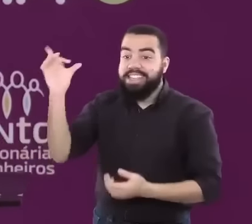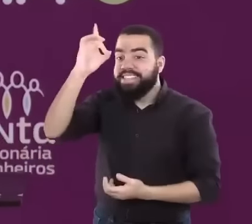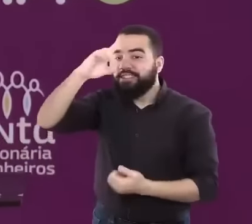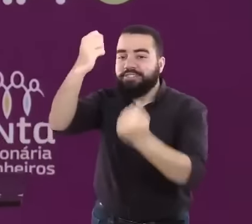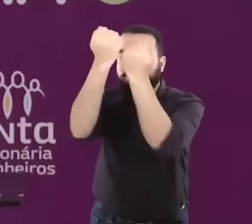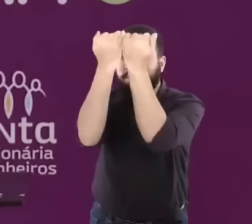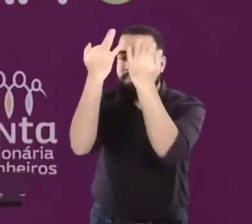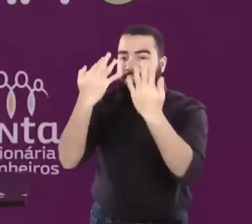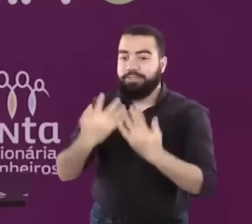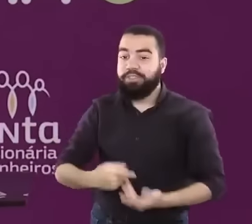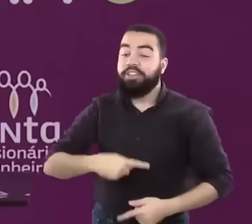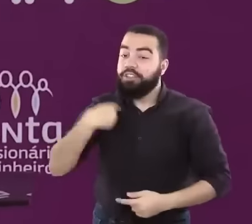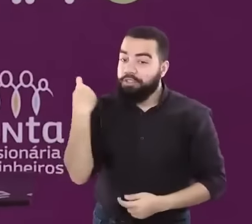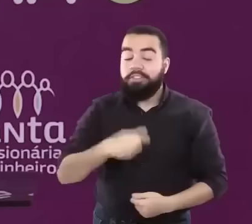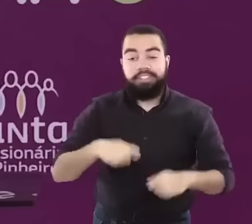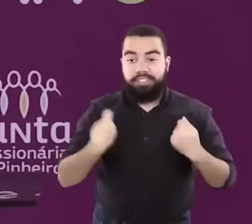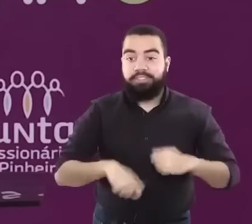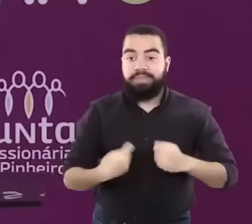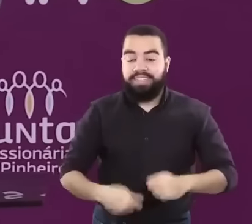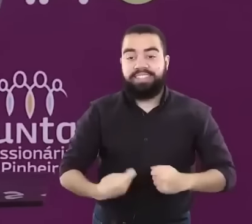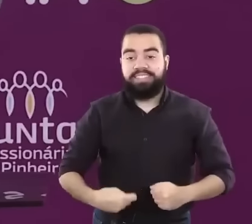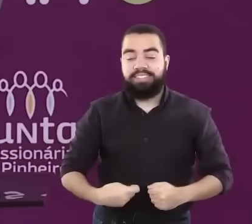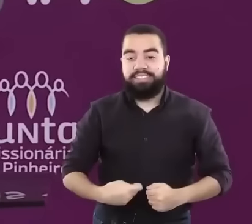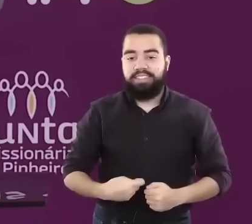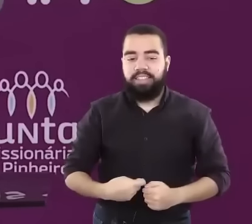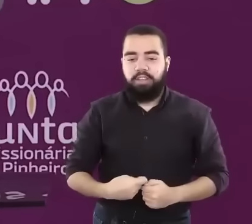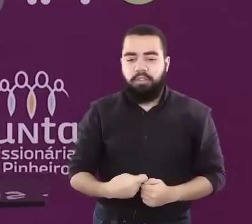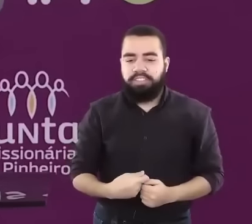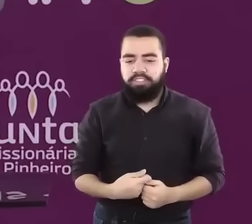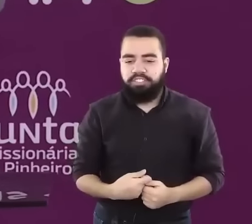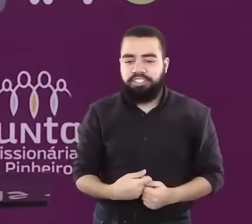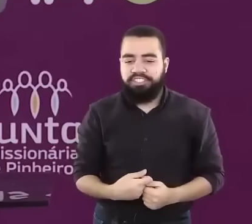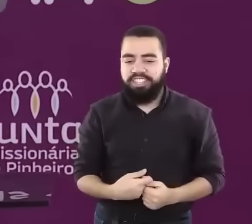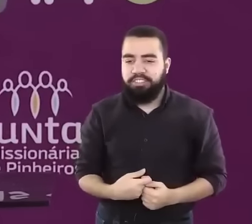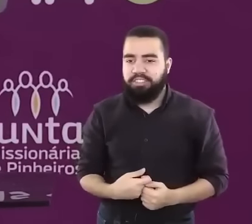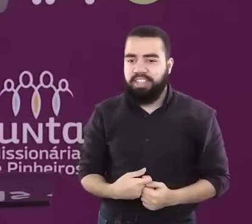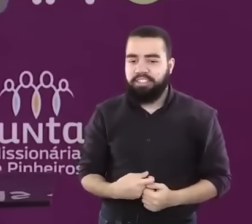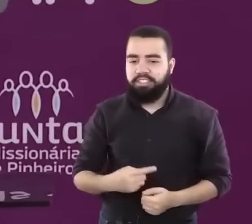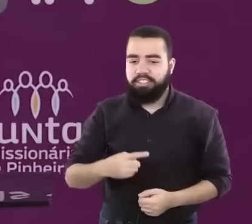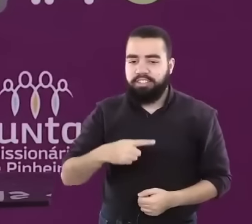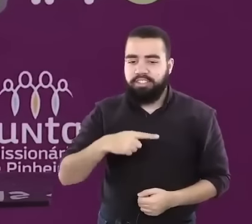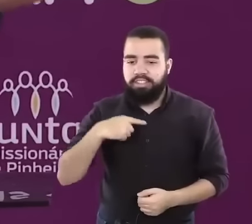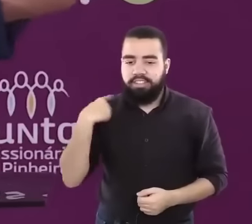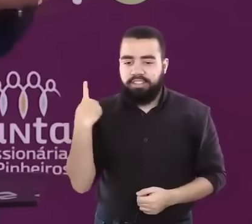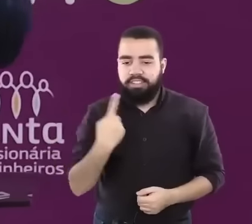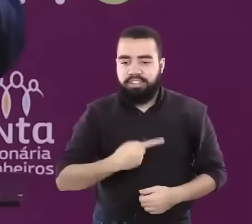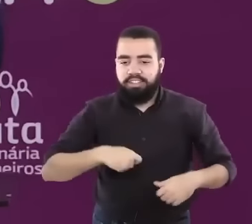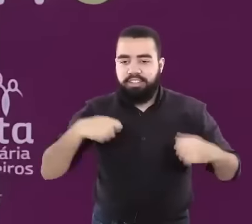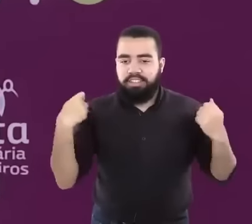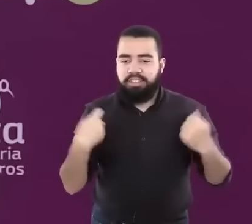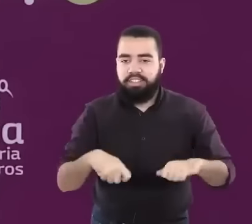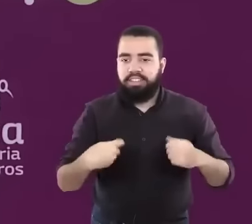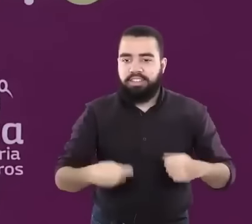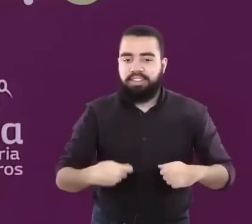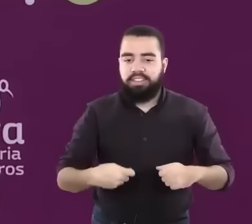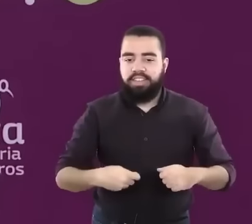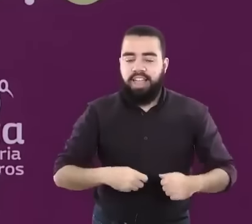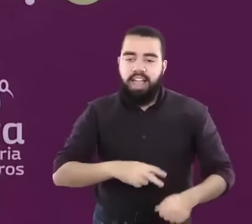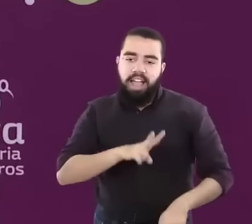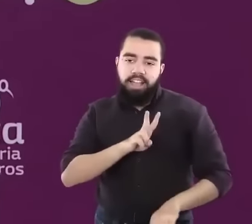porque a integridade gera generosidade mas a corrupção gera o